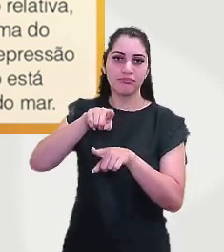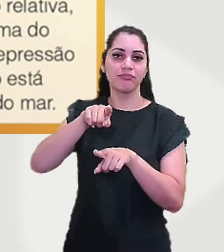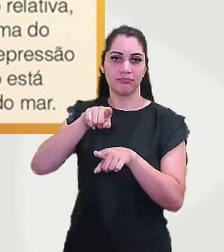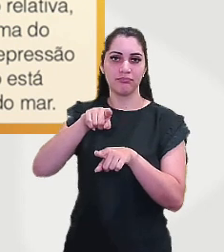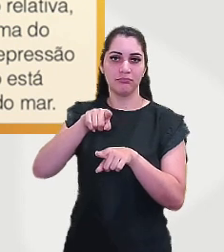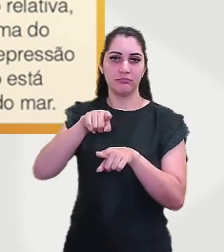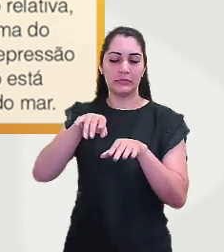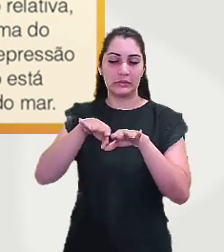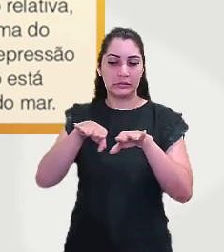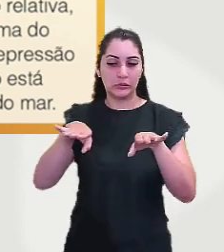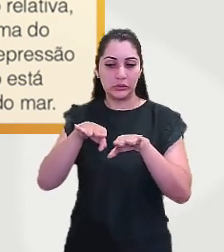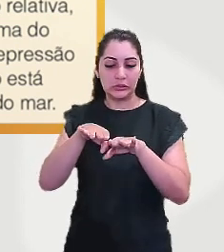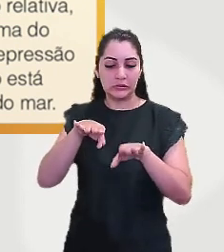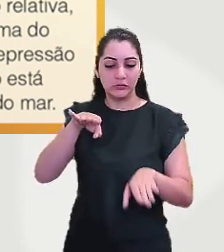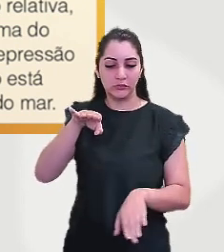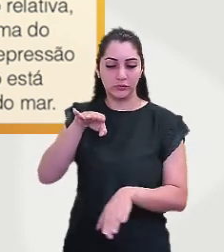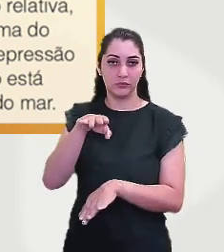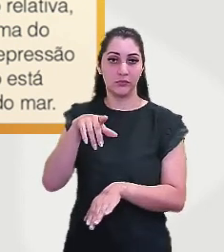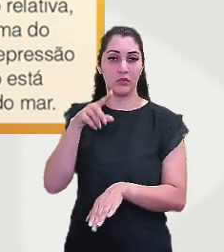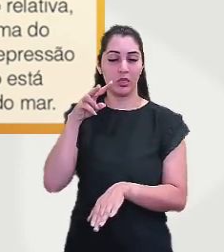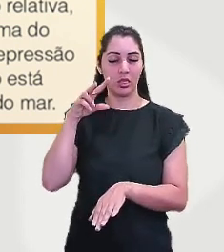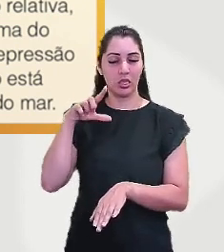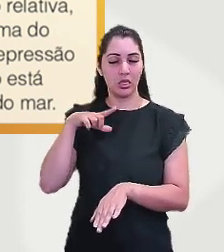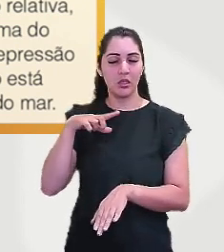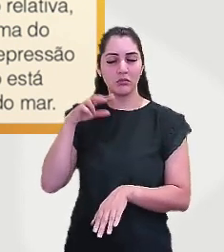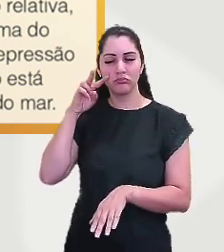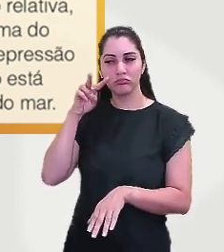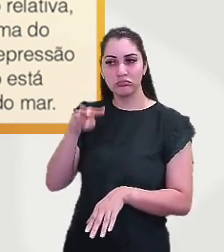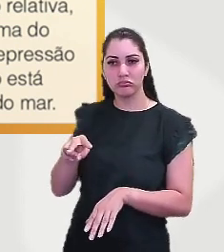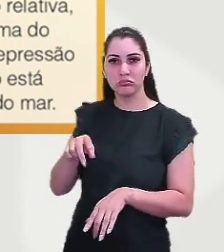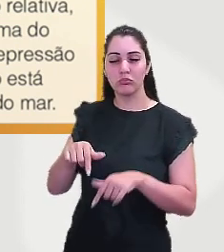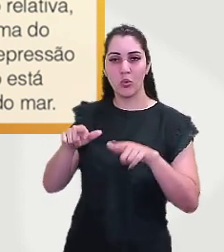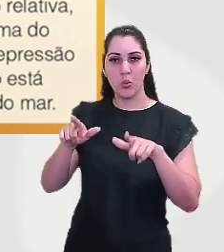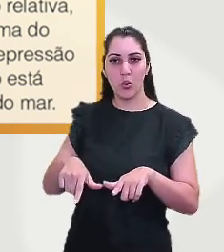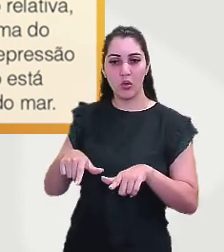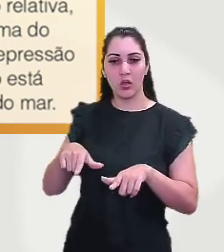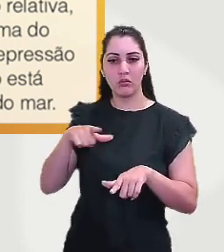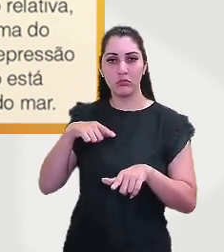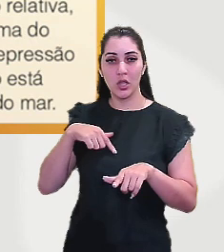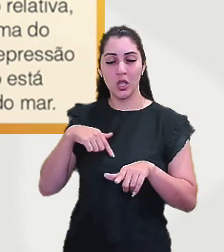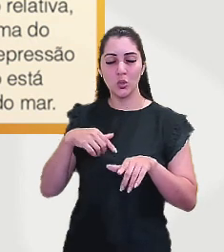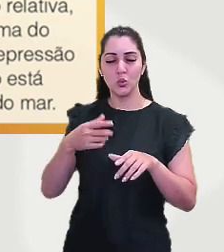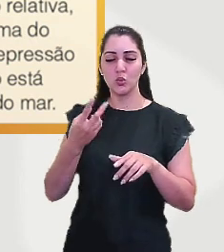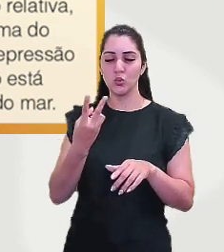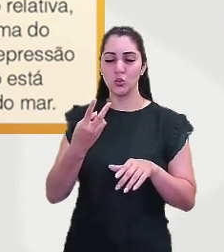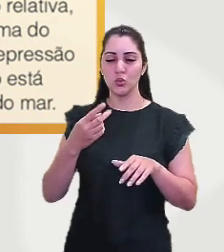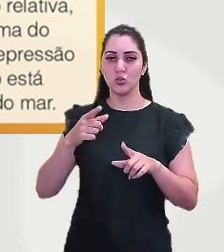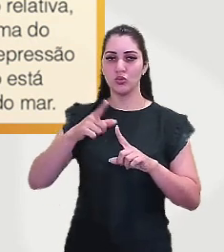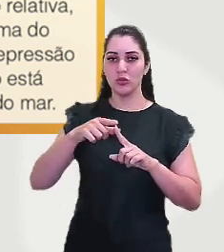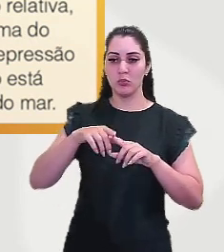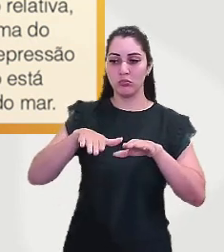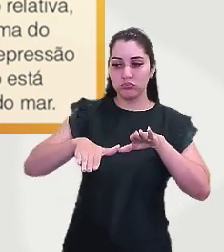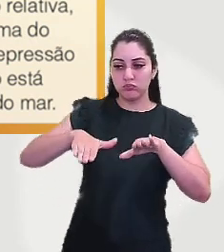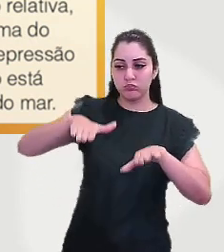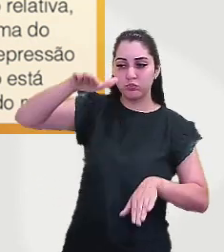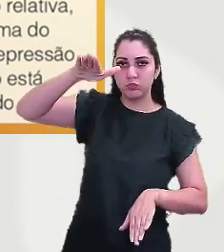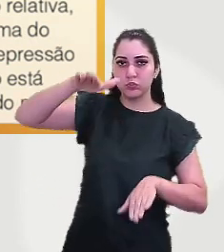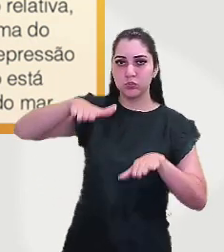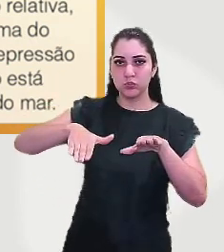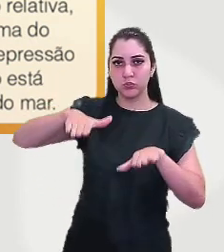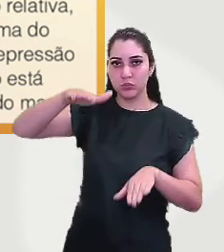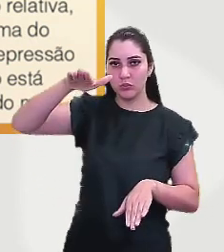Observe que ela é uma região que ela está entre duas áreas mais altas, né? Um planalto e uma montanha. Então, por isso